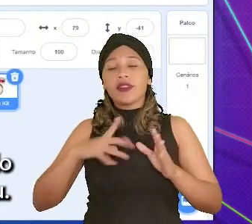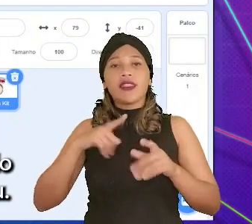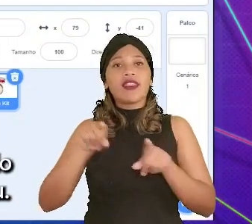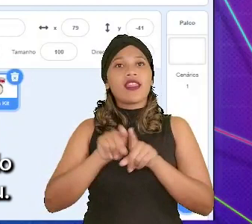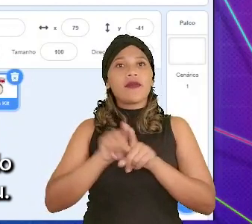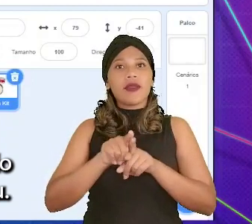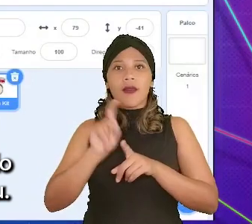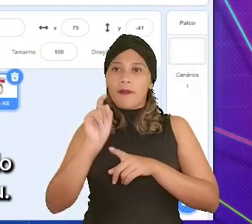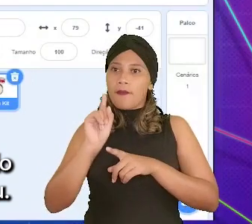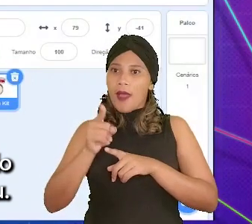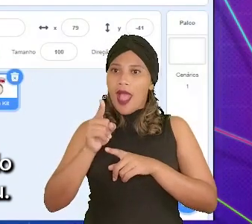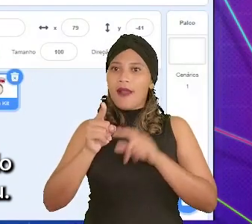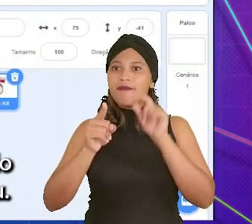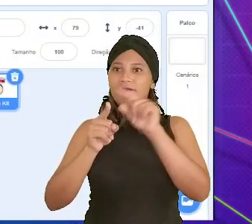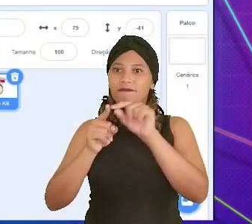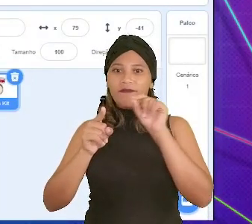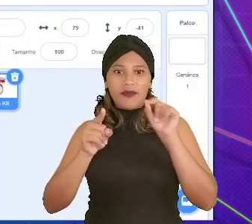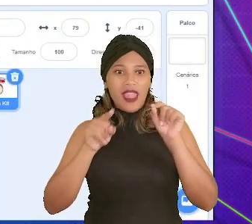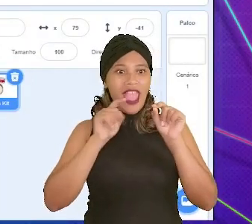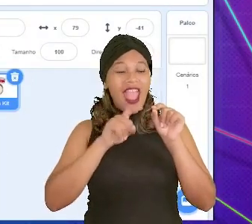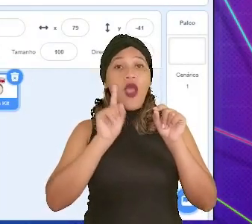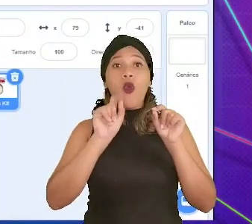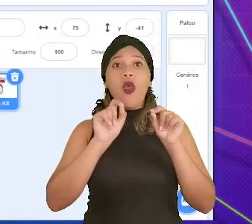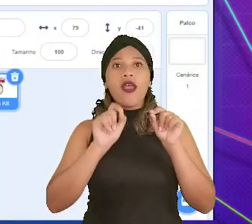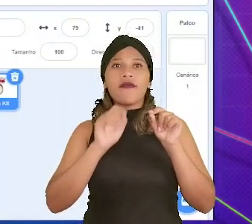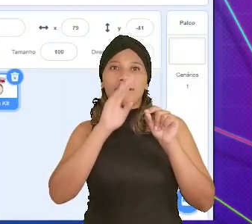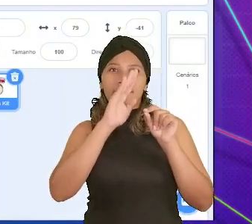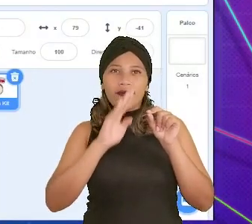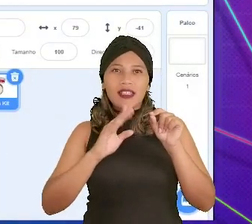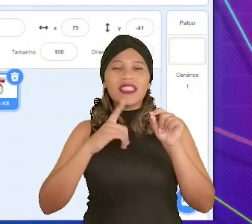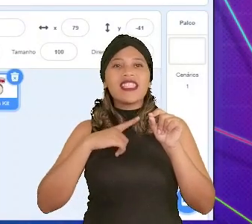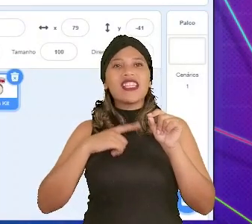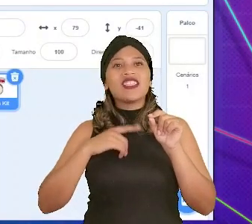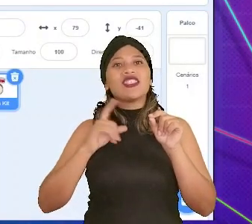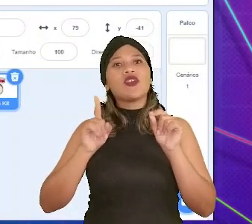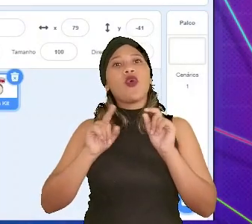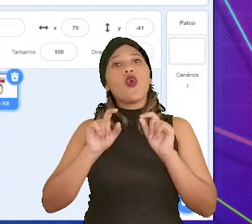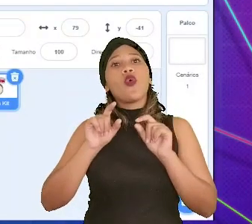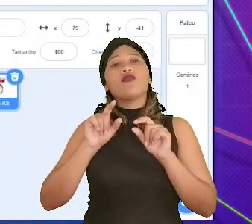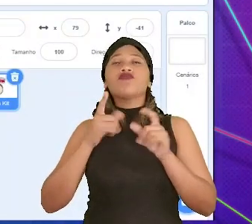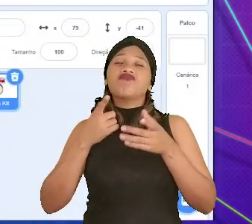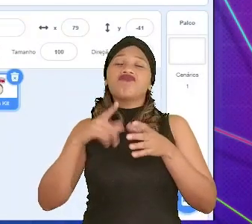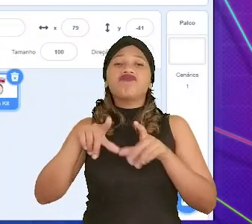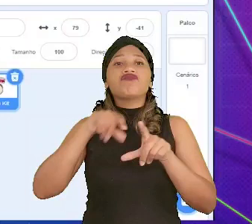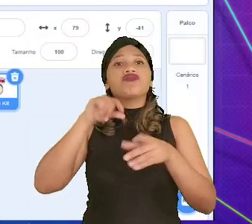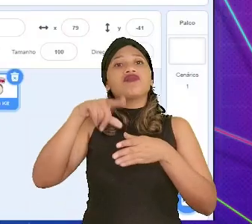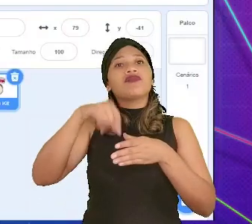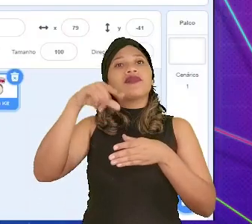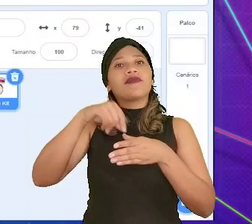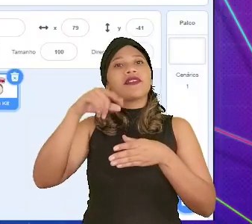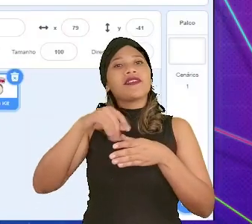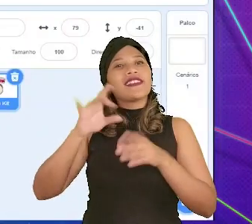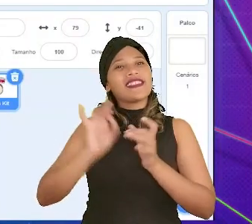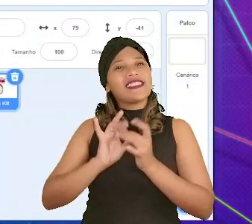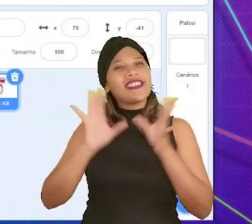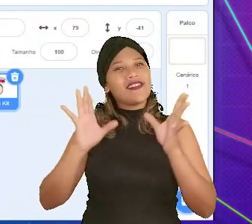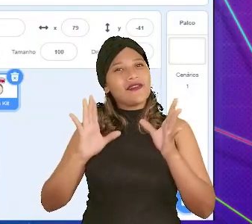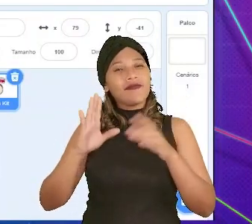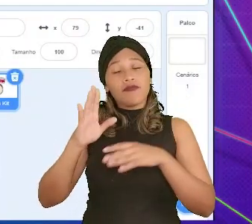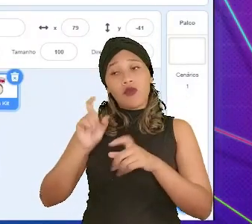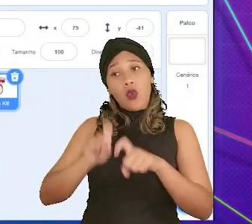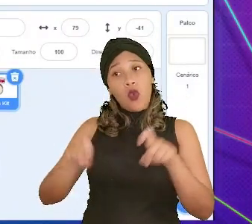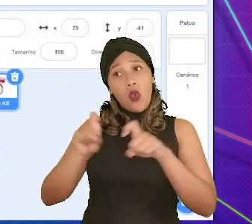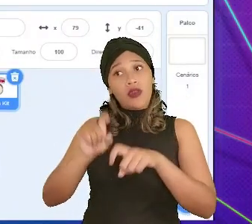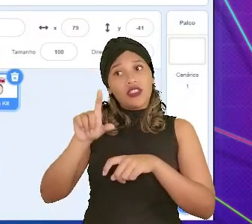barra Operadores no comando do menu, essa opção há uma barrinha escrita Sorteie número entre. Nele,